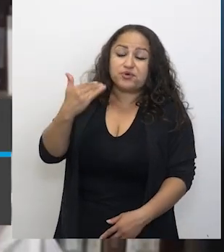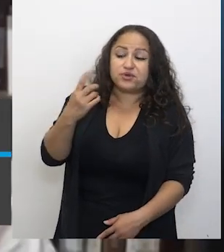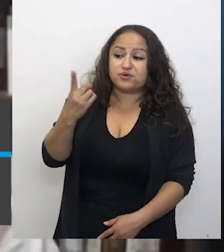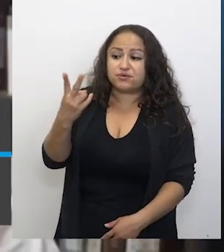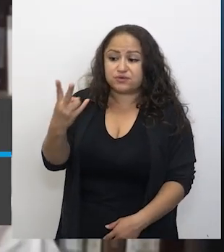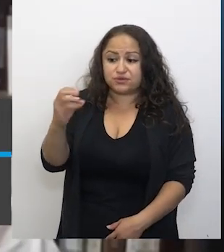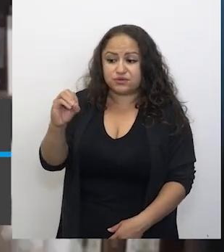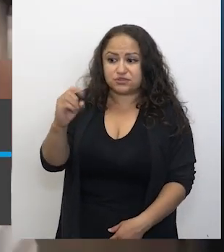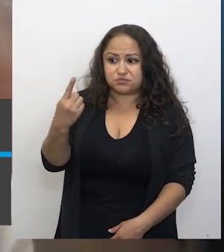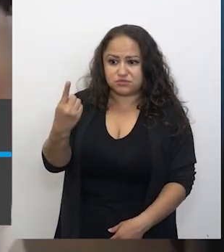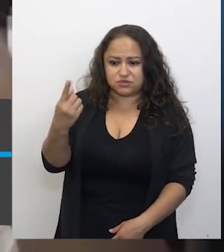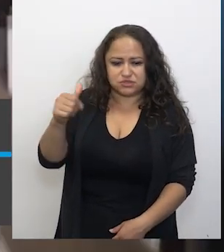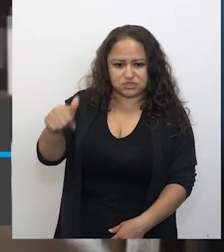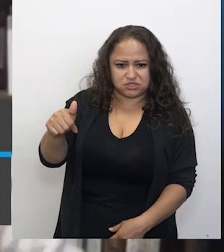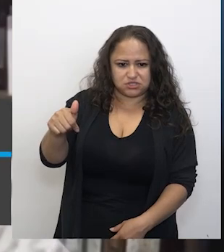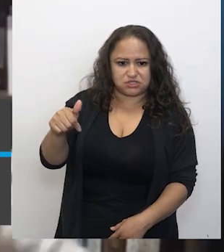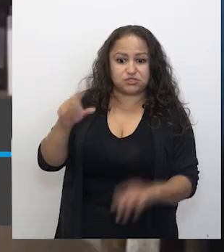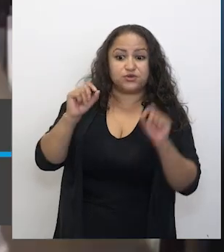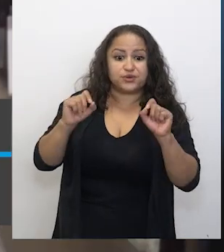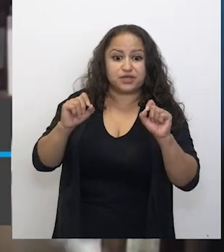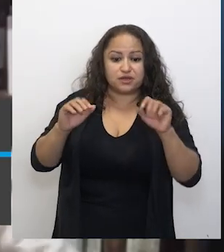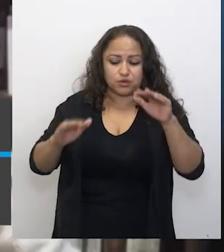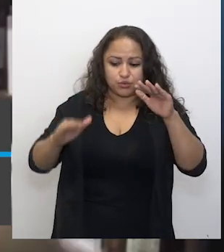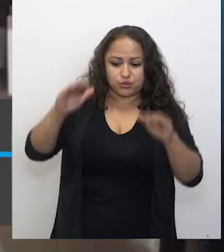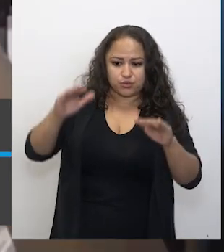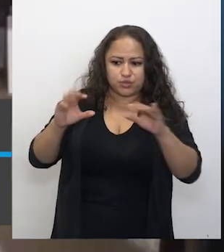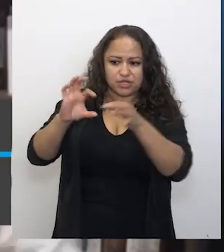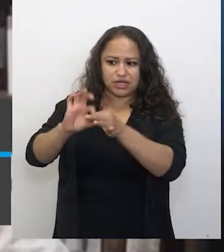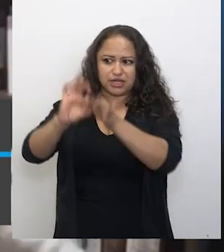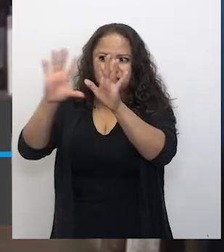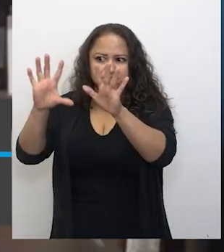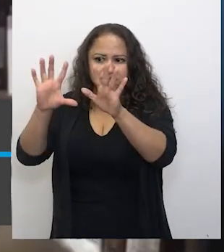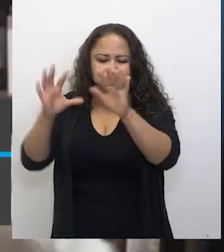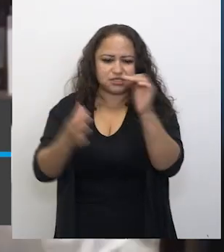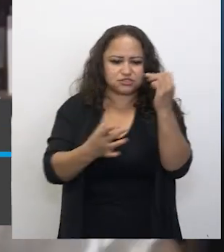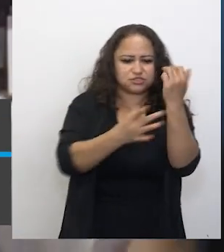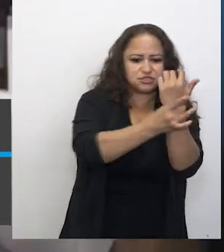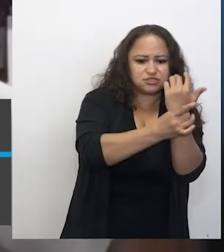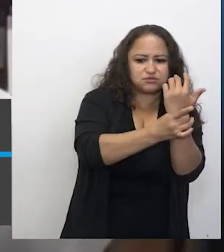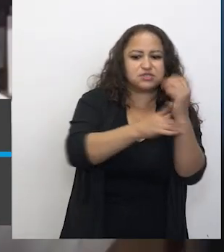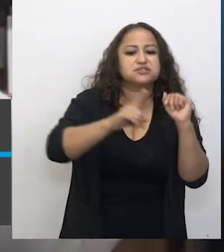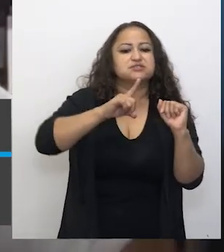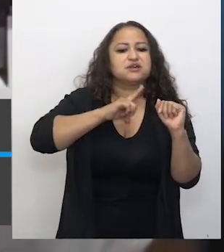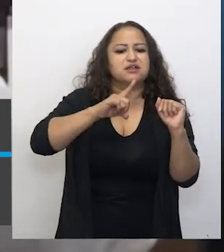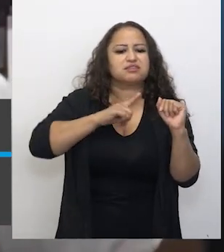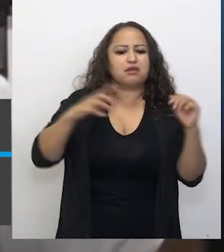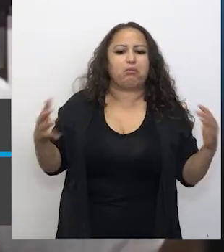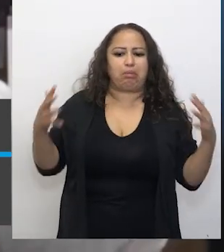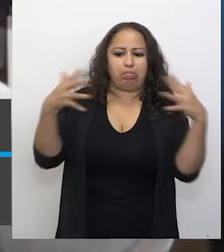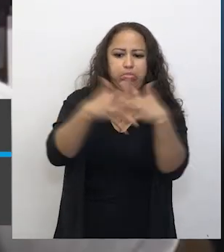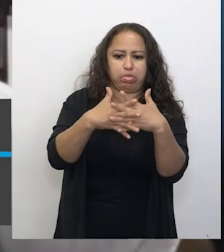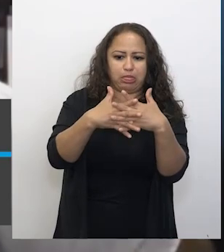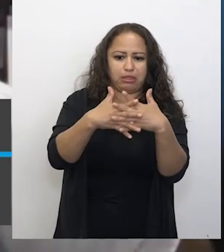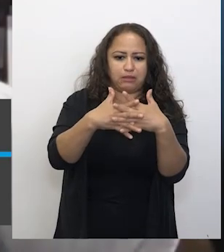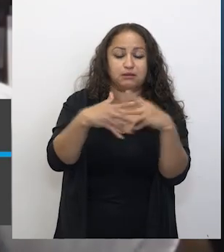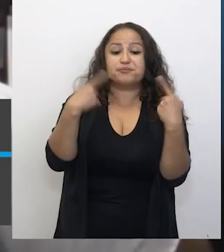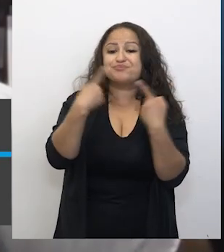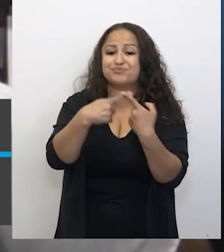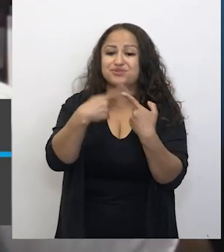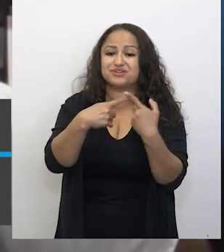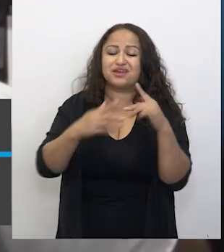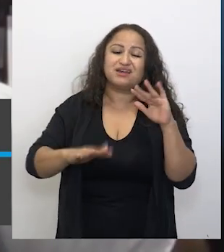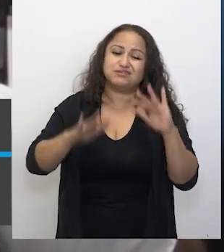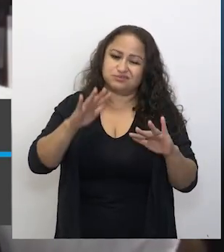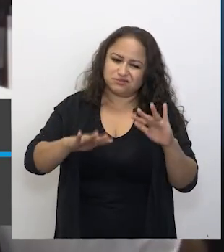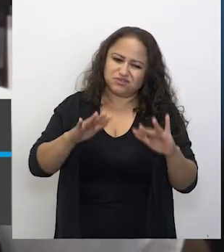entre liberdade e segurança sempre será feita de uma maneira conflituosa, porque ora na